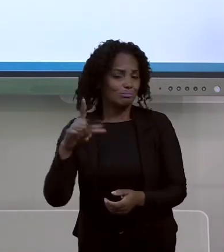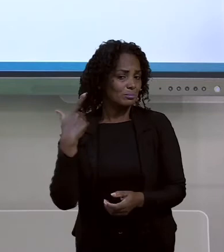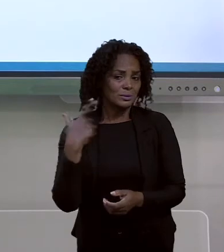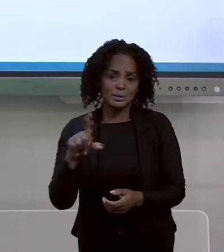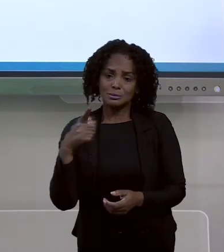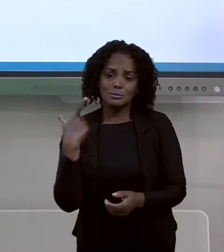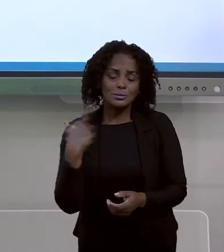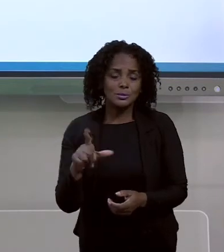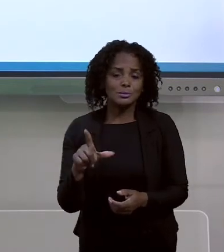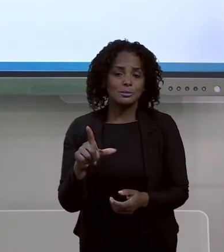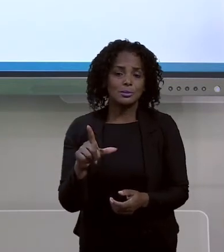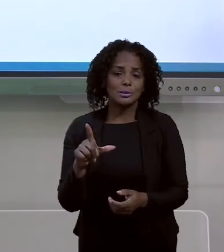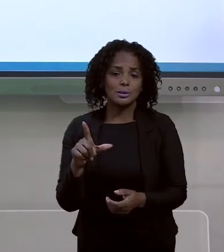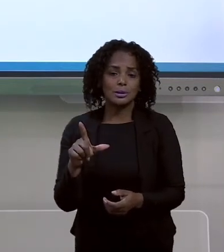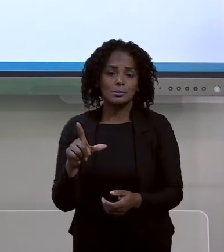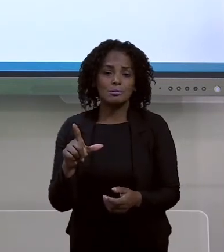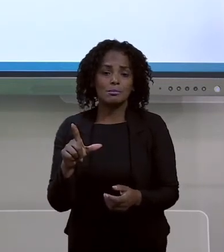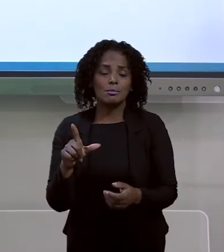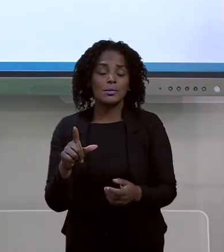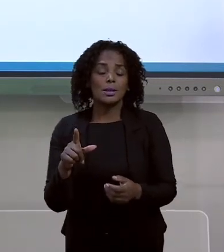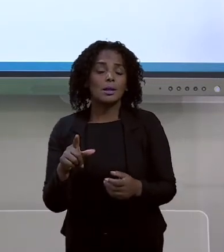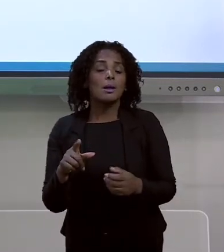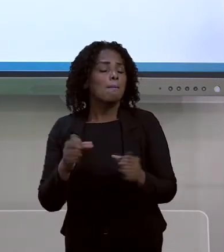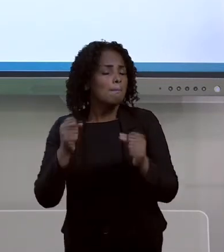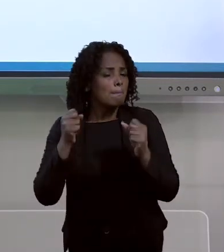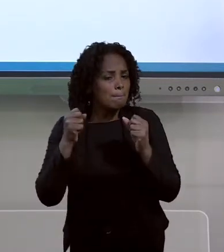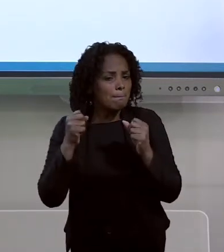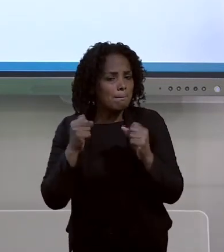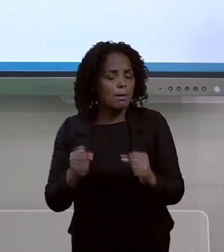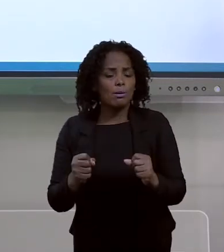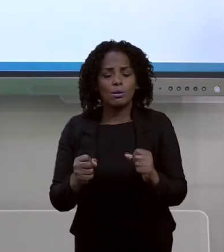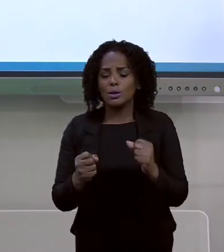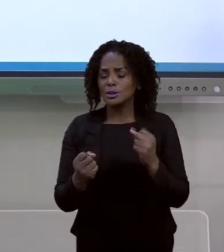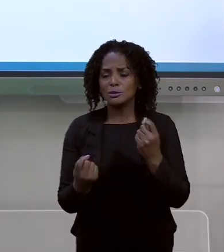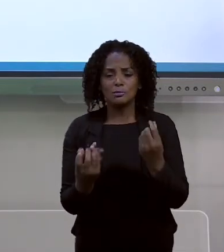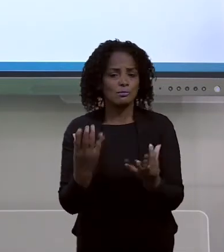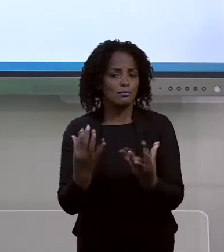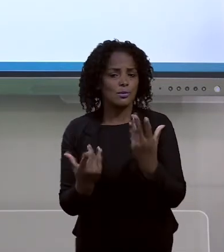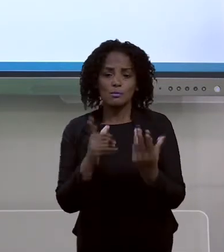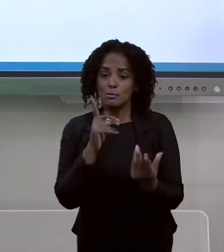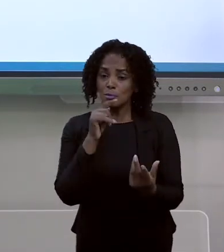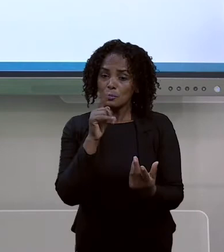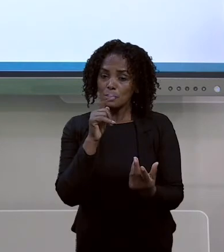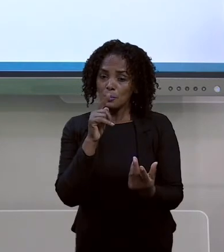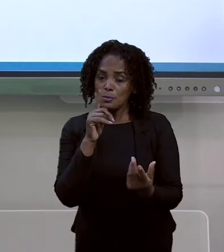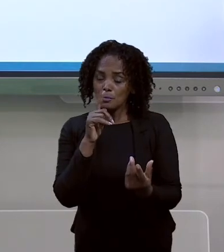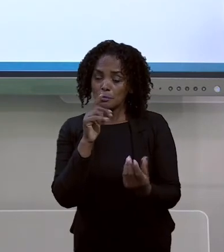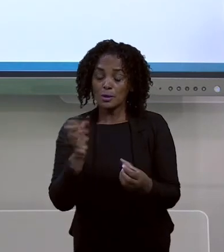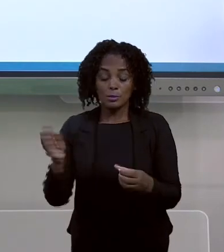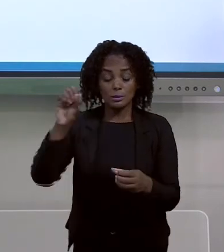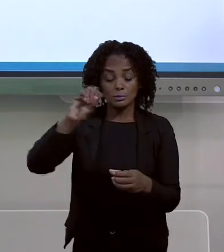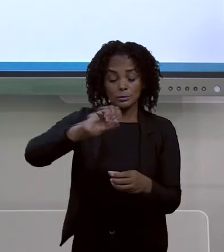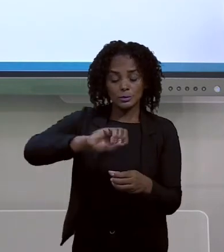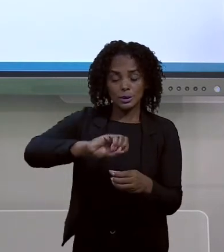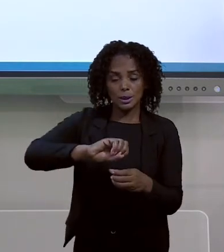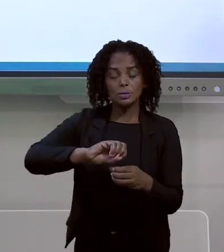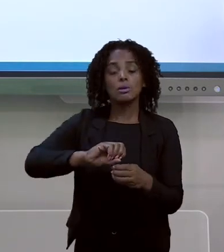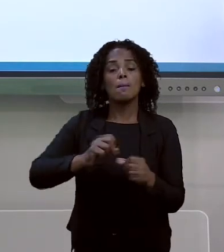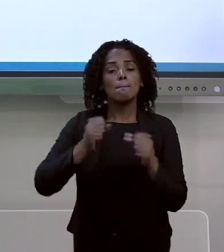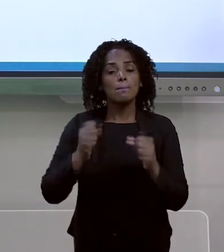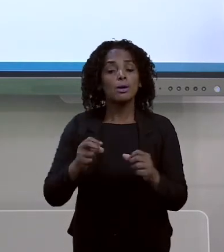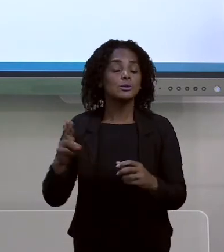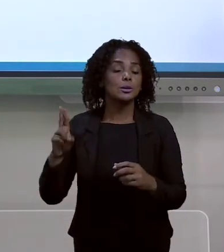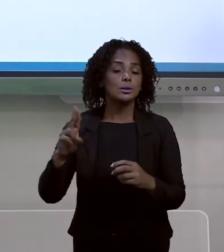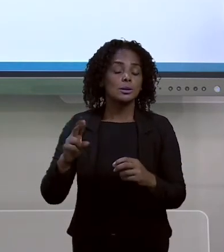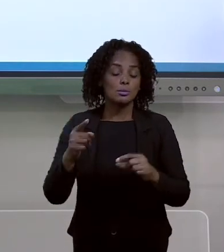daquele produto que restou. Tanto você pode, né, ferver uma água, esterilizar ali o vidro e utilizar